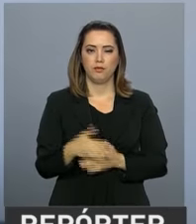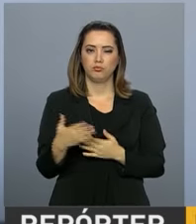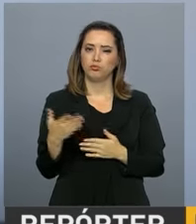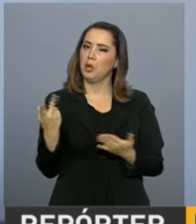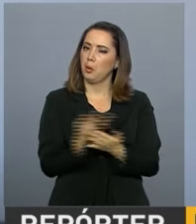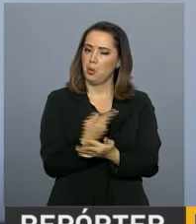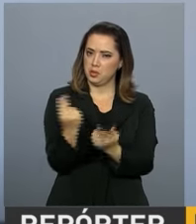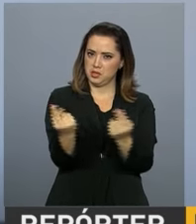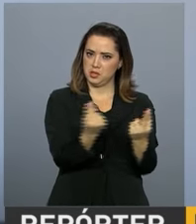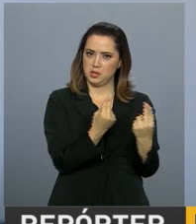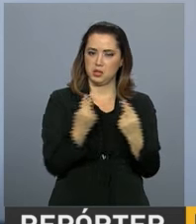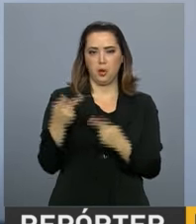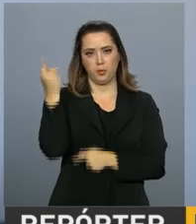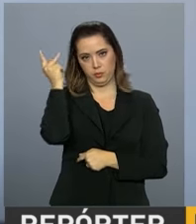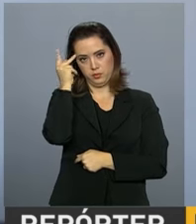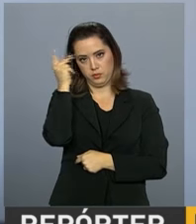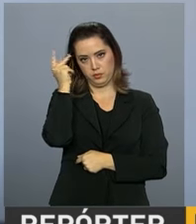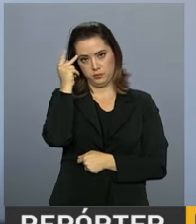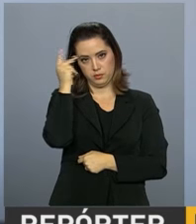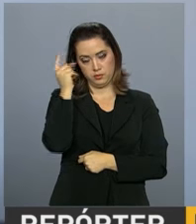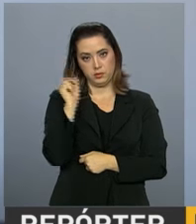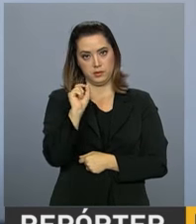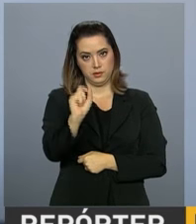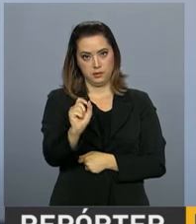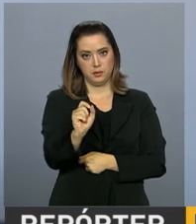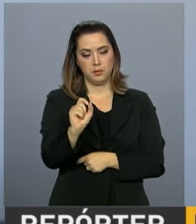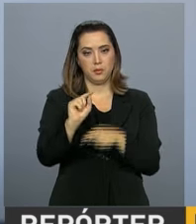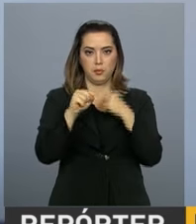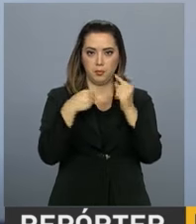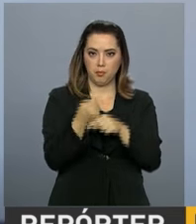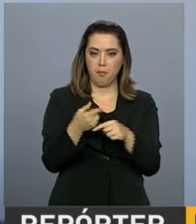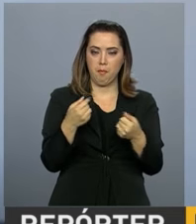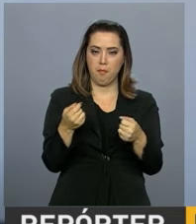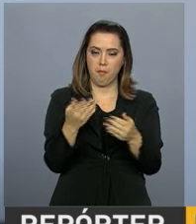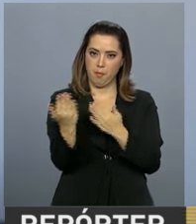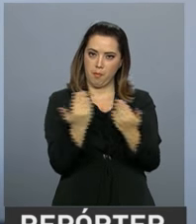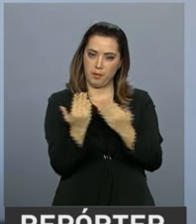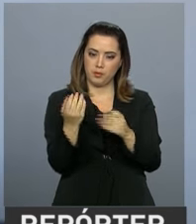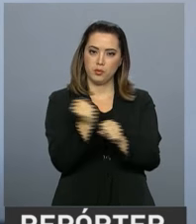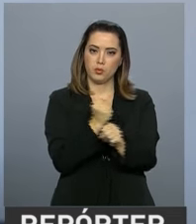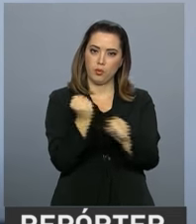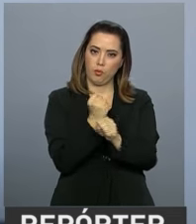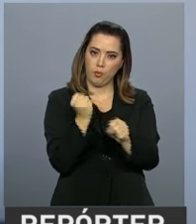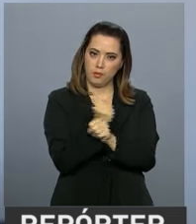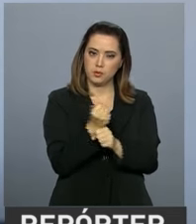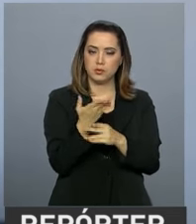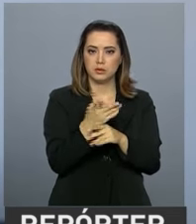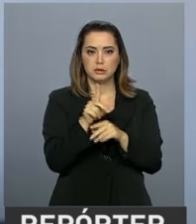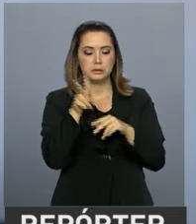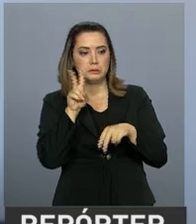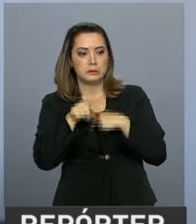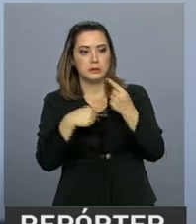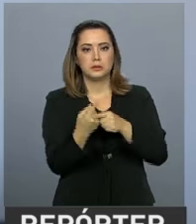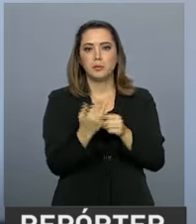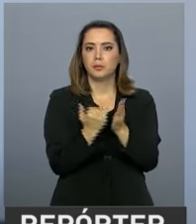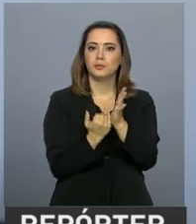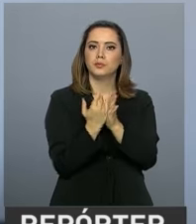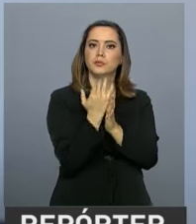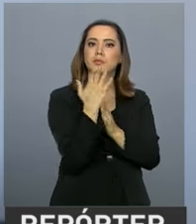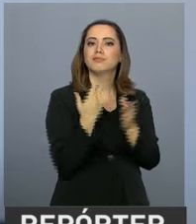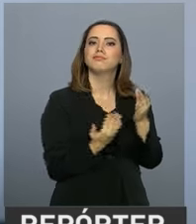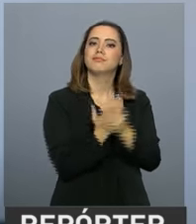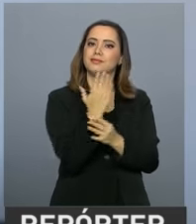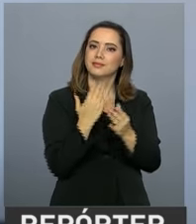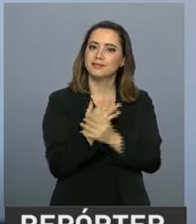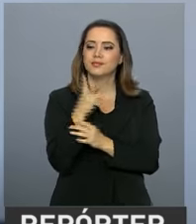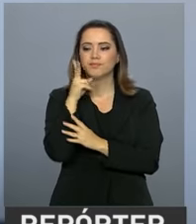coisa em Guarulhos. Quando Guarulhos entregou as obras, a partir de um tempo depois, as pessoas começaram a perceber e avaliar melhor o aeroporto. E a gente tem certeza